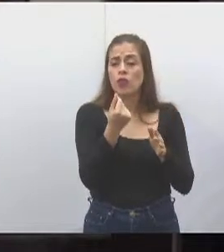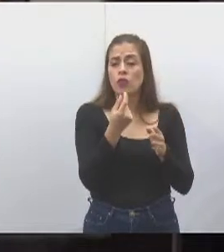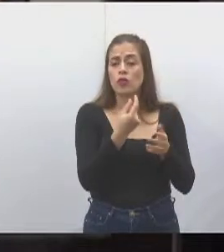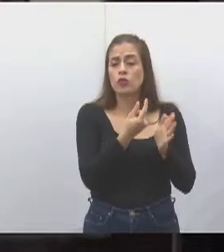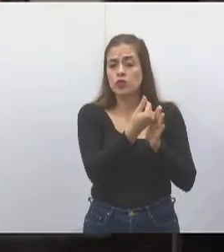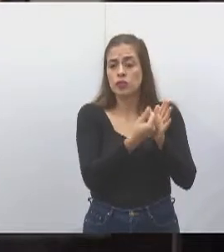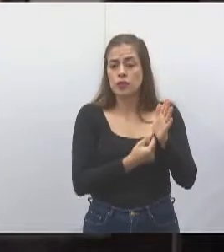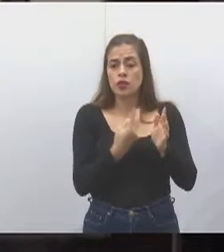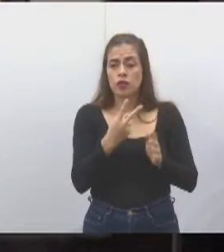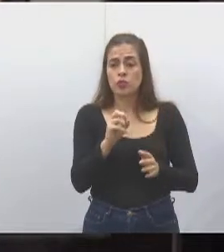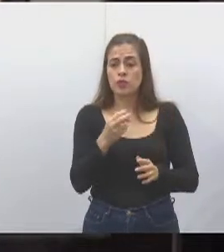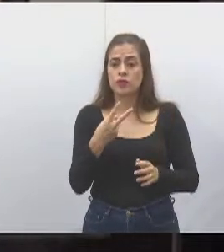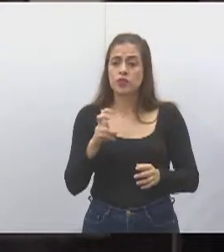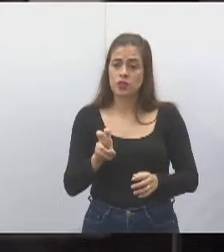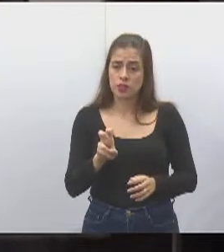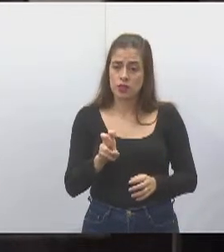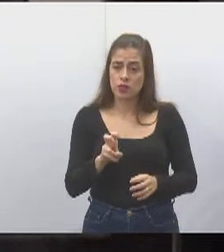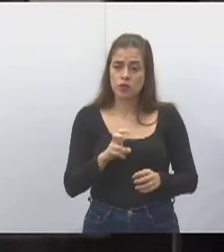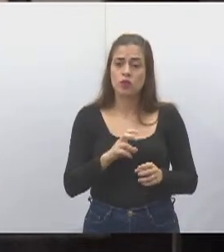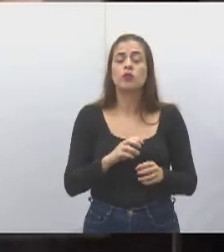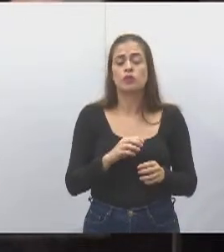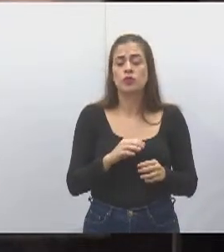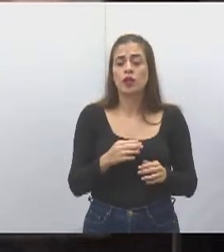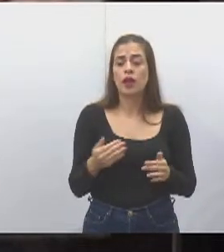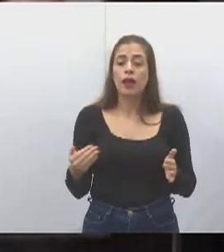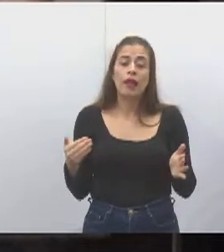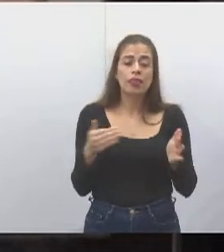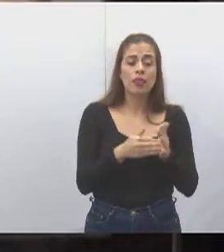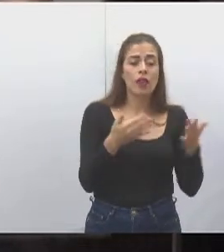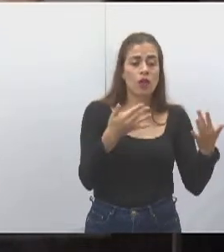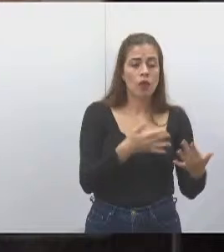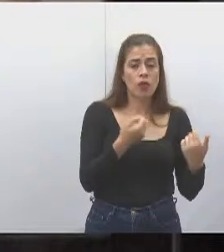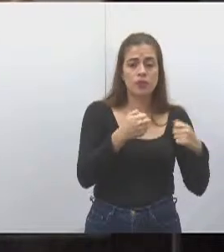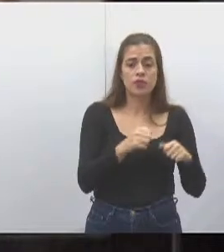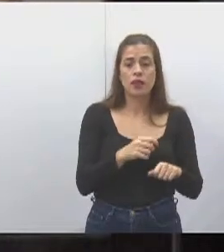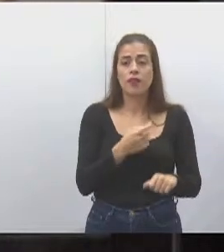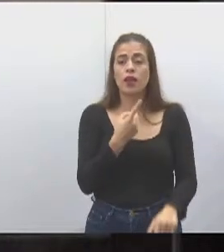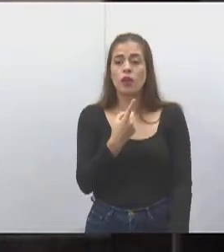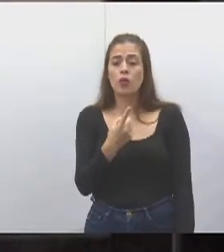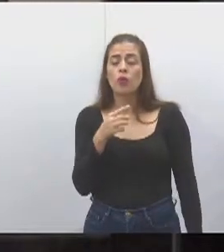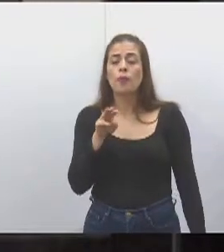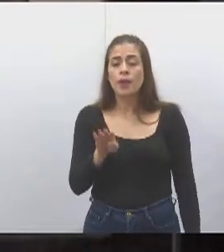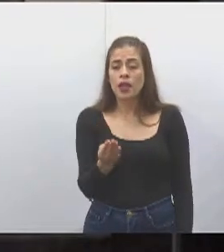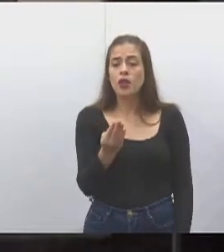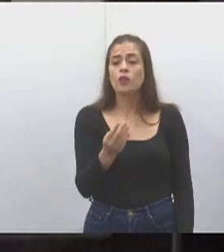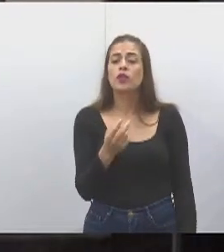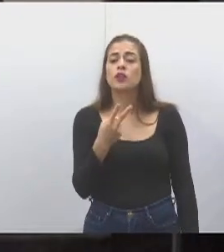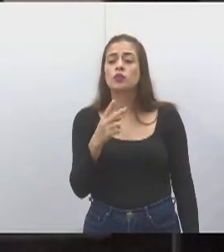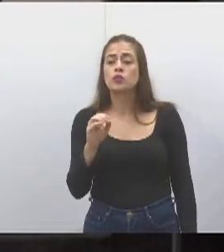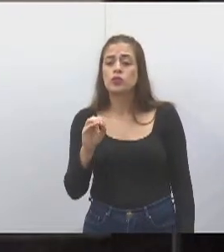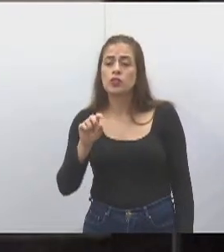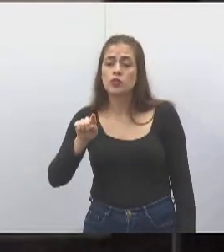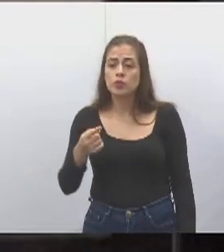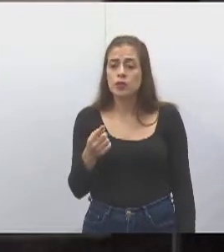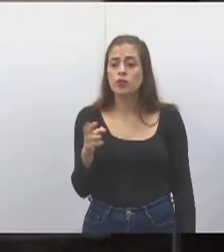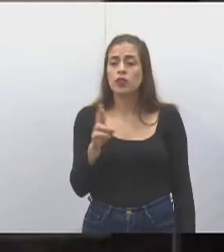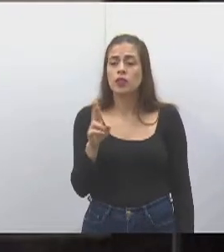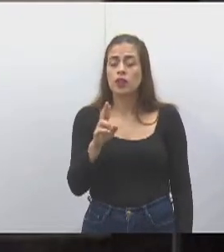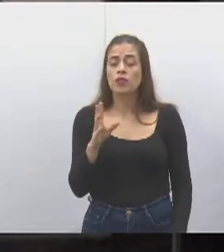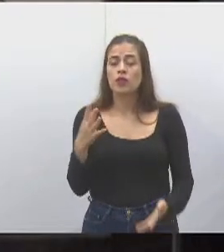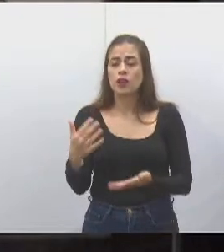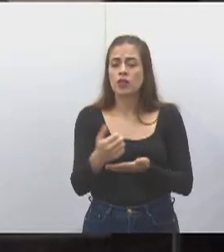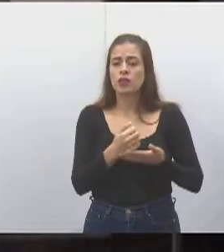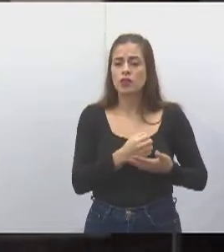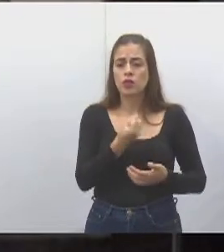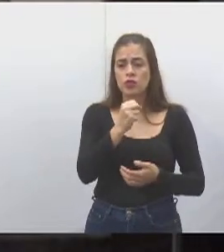Em 2024, a gente teve um orçamento que até esse momento deveria ter arrecadado 1 bilhão e 200 milhões de reais. Mas até hoje, o que foi arrecadado